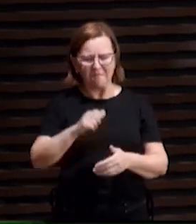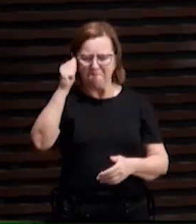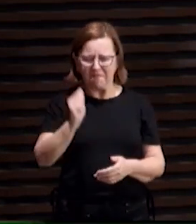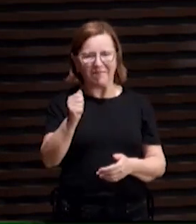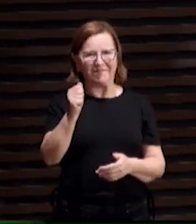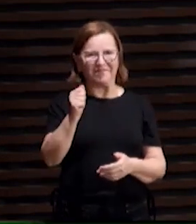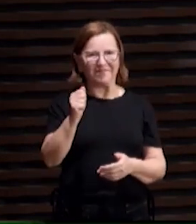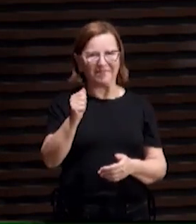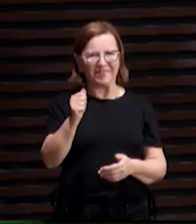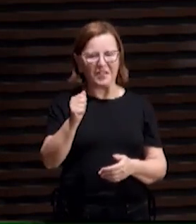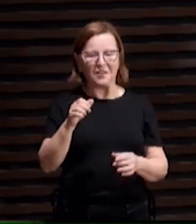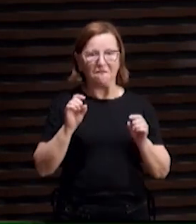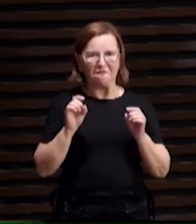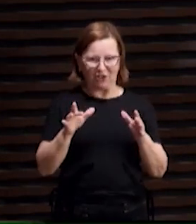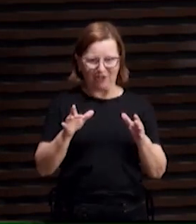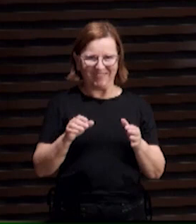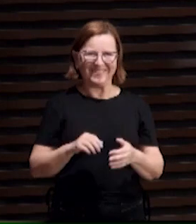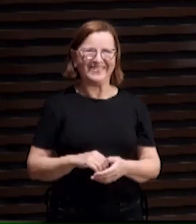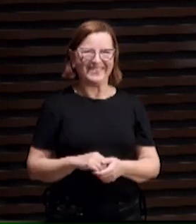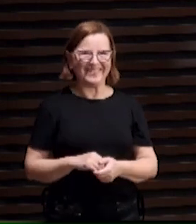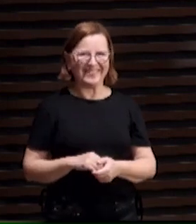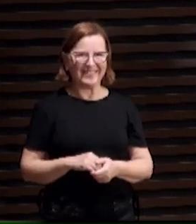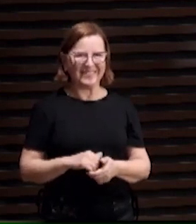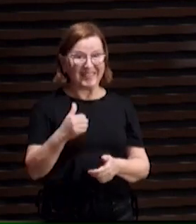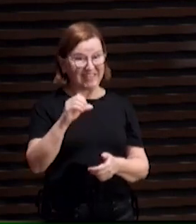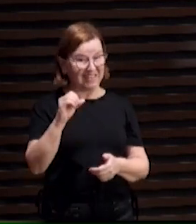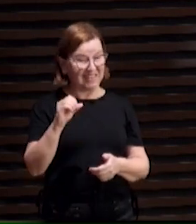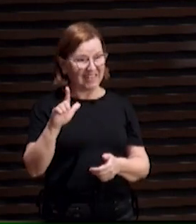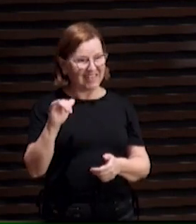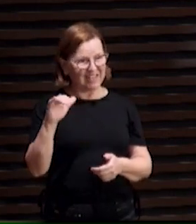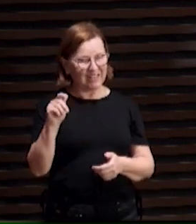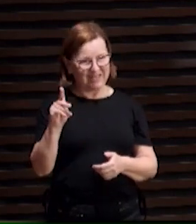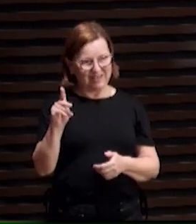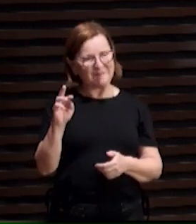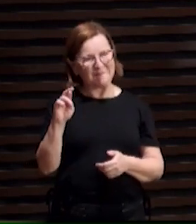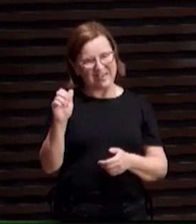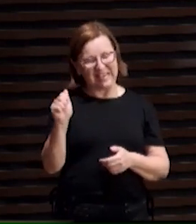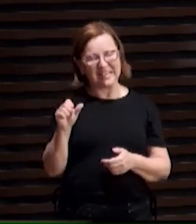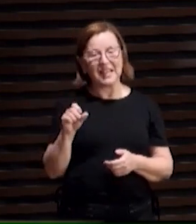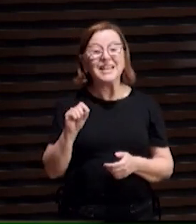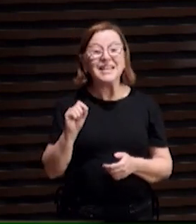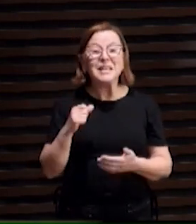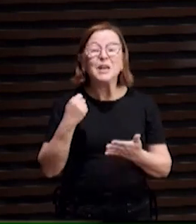Pá! Está vendido. 100 libras. Quem foi que comprou?